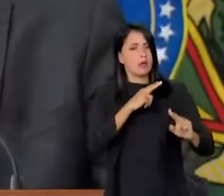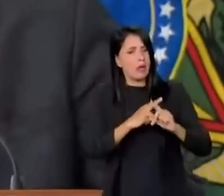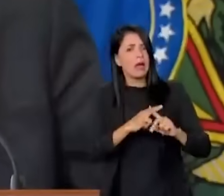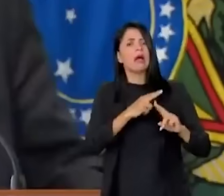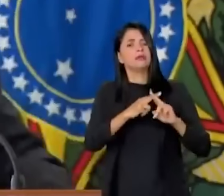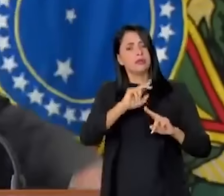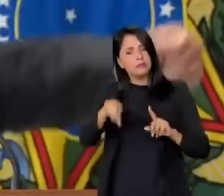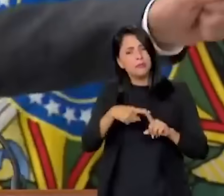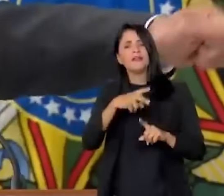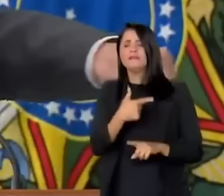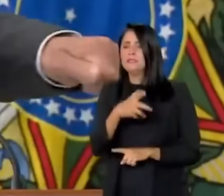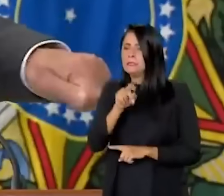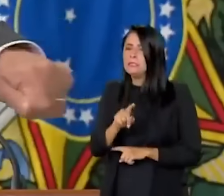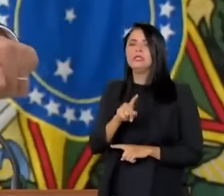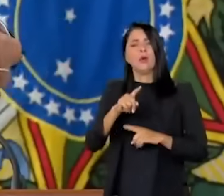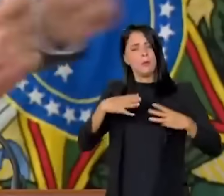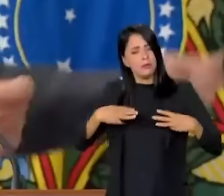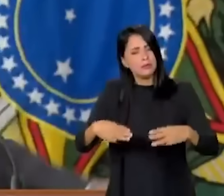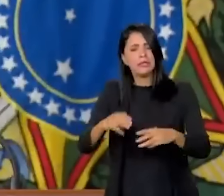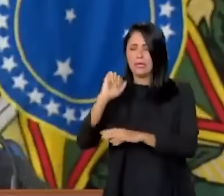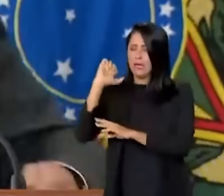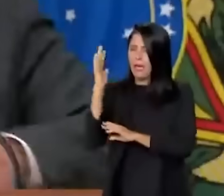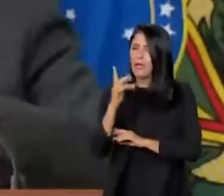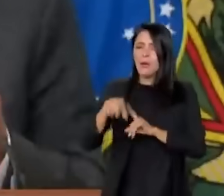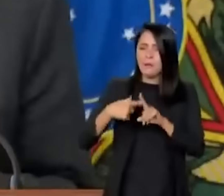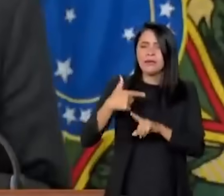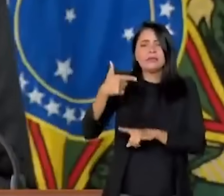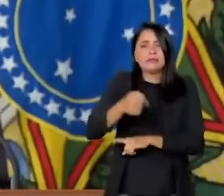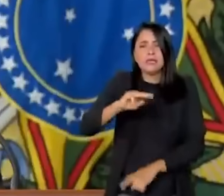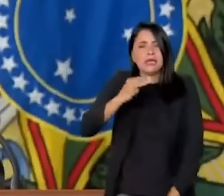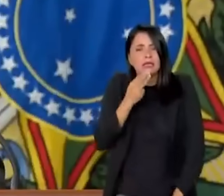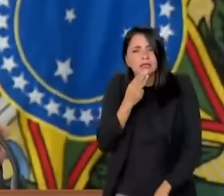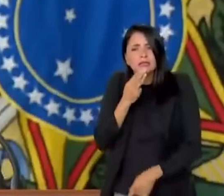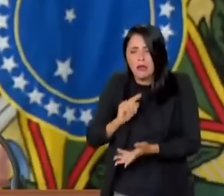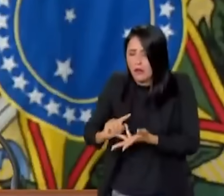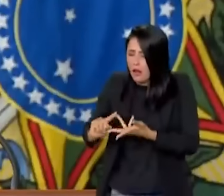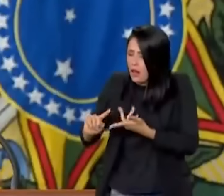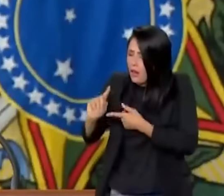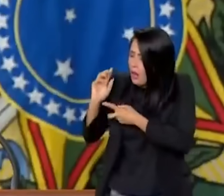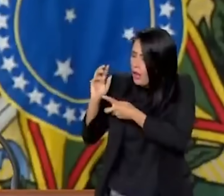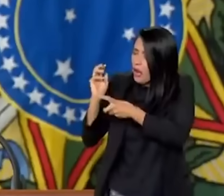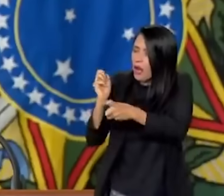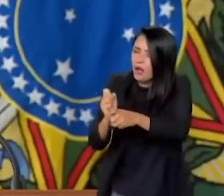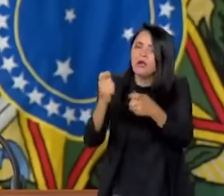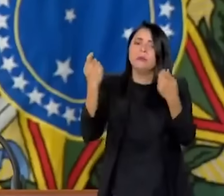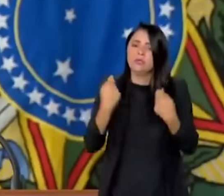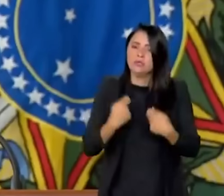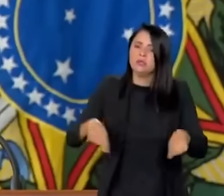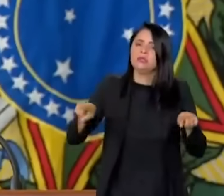20 milhões. O Ministério do Meio Ambiente, mais 17 milhões. Outro. Sabe, tudo isso, Márcio, tem que ter um